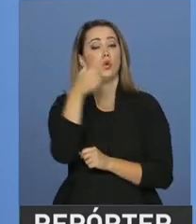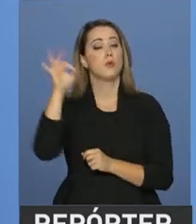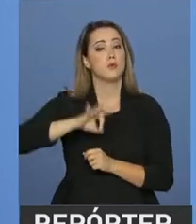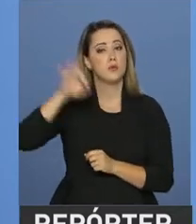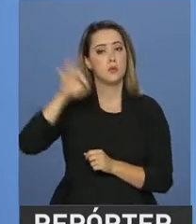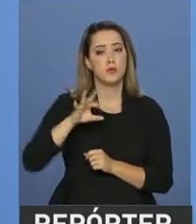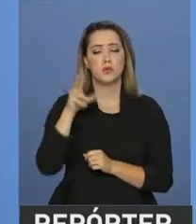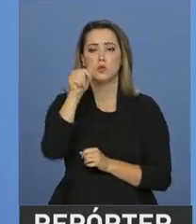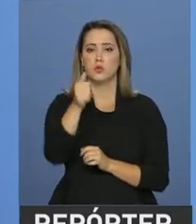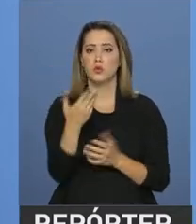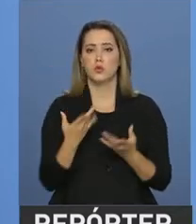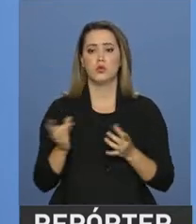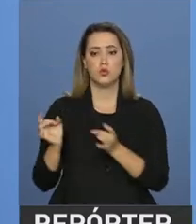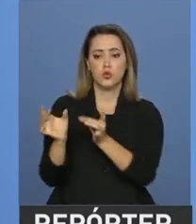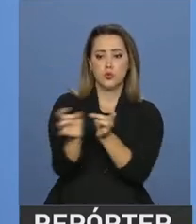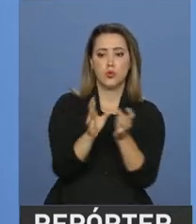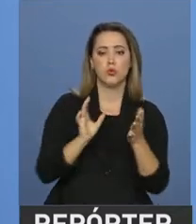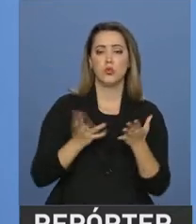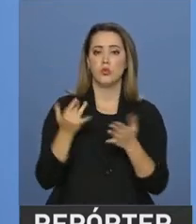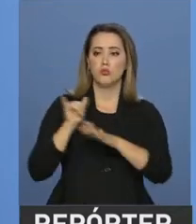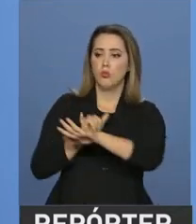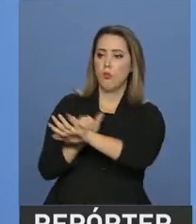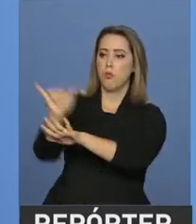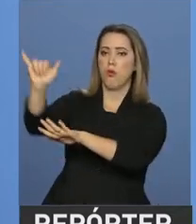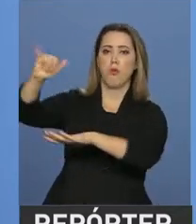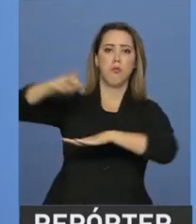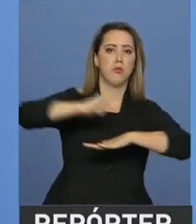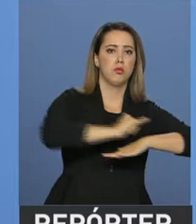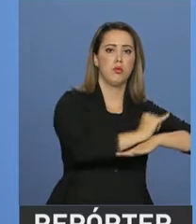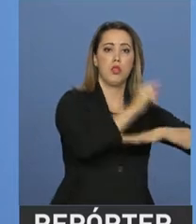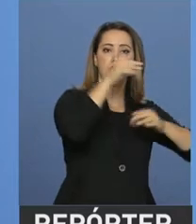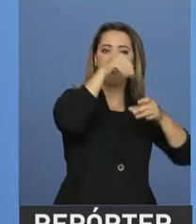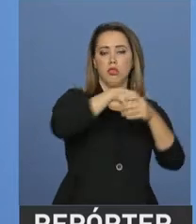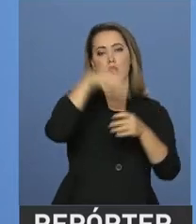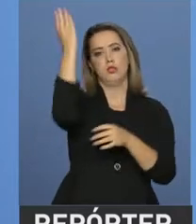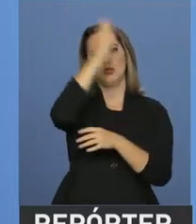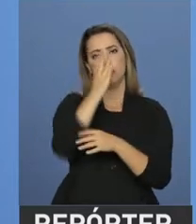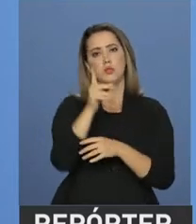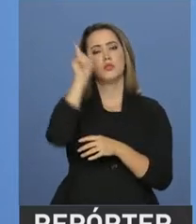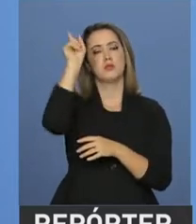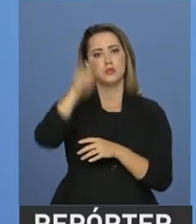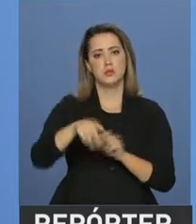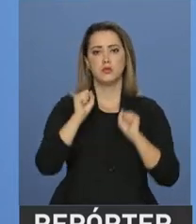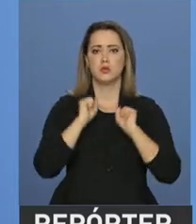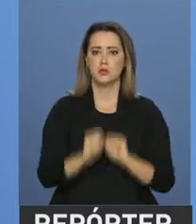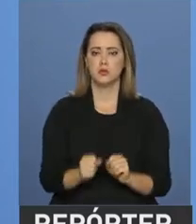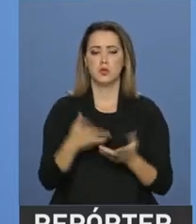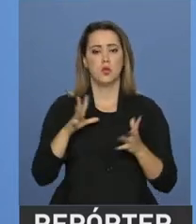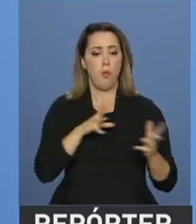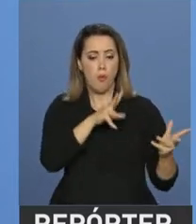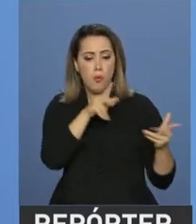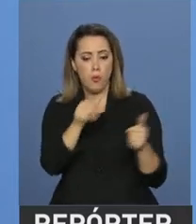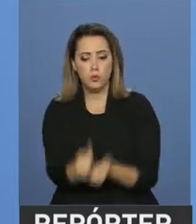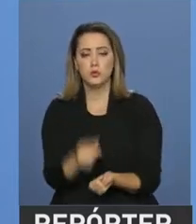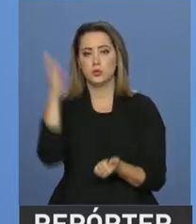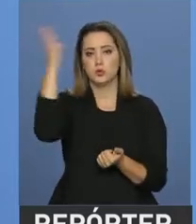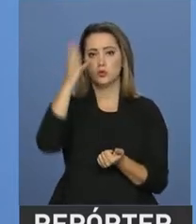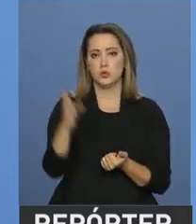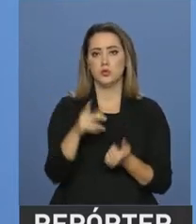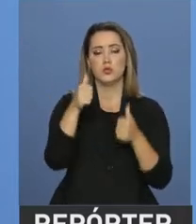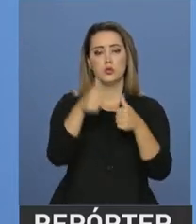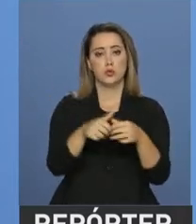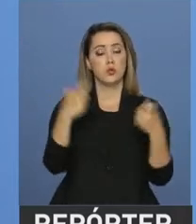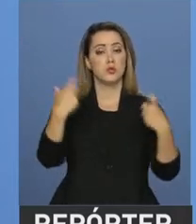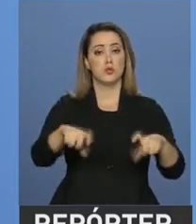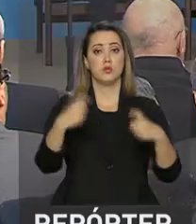de todo o mercado doméstico é uma prova de que o brasil é um